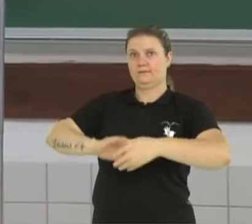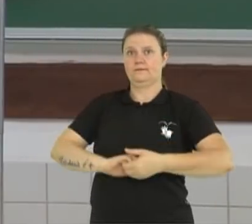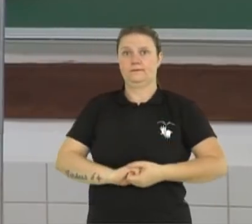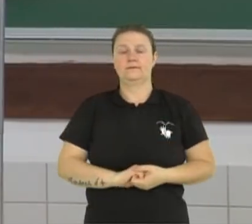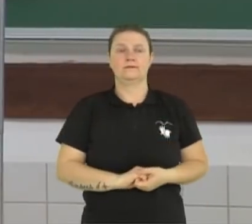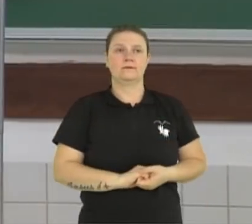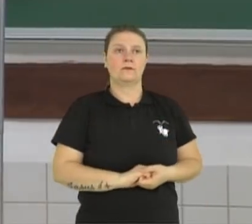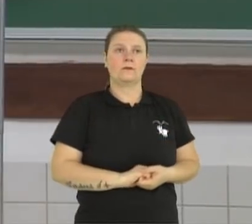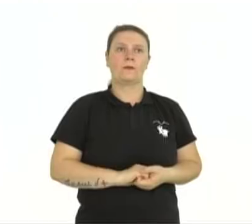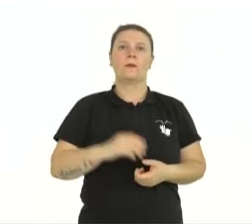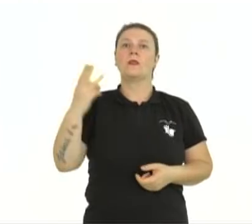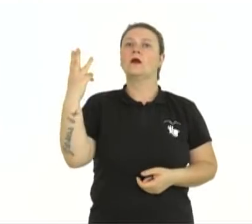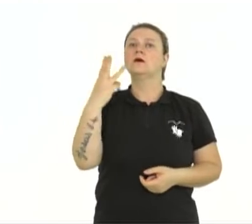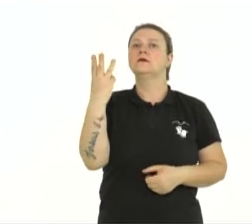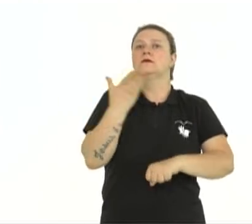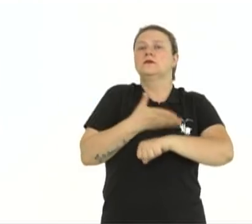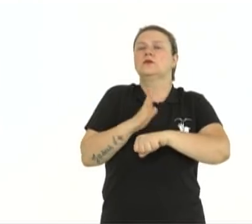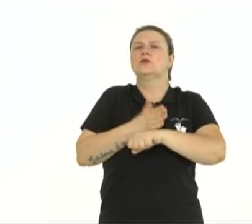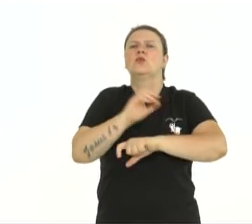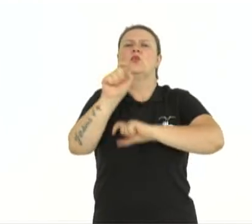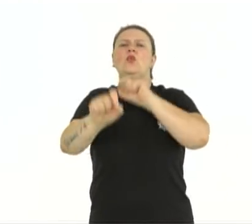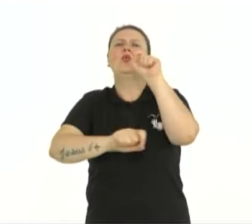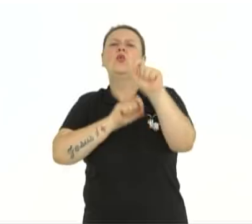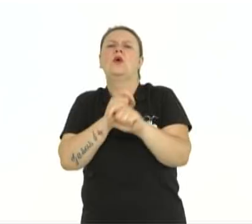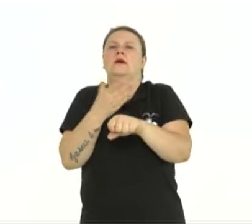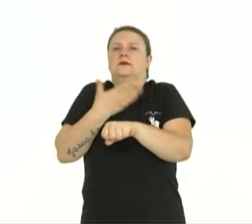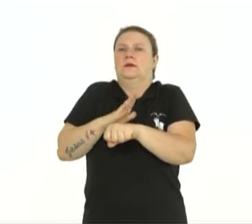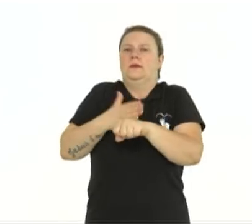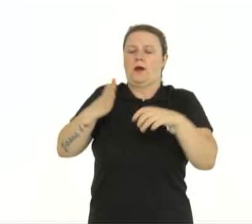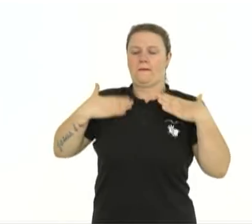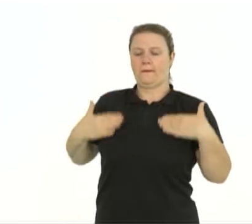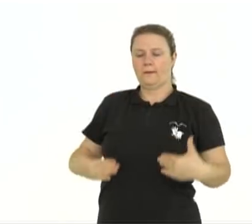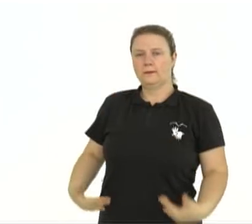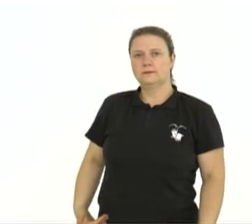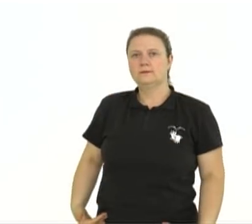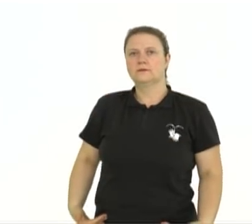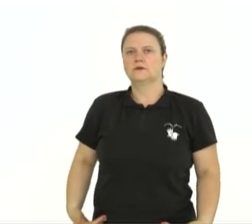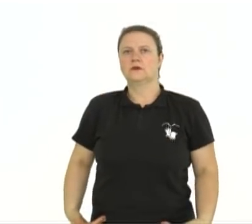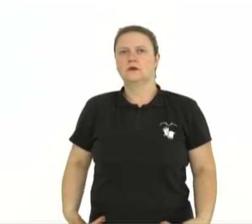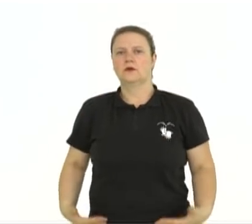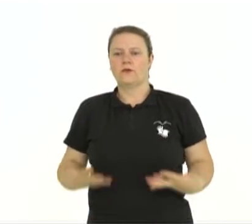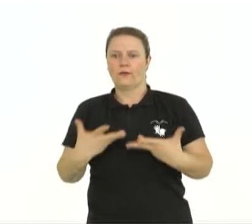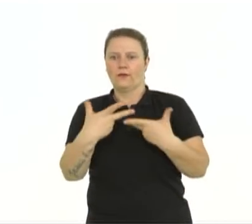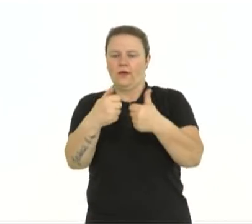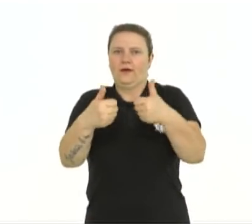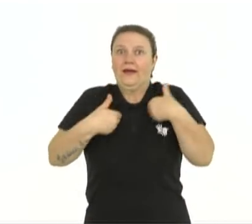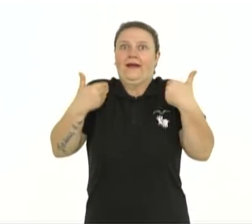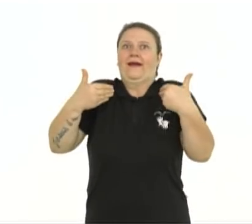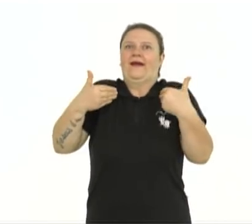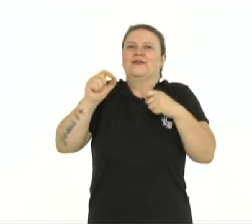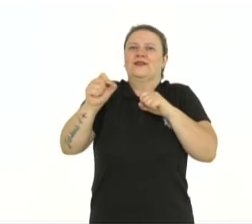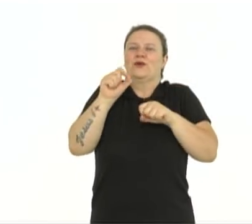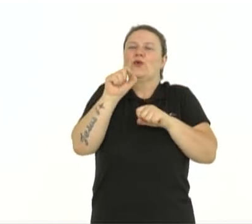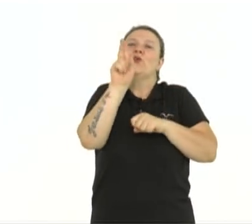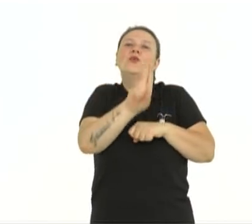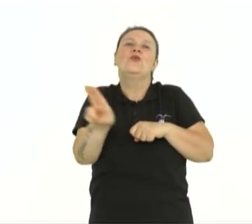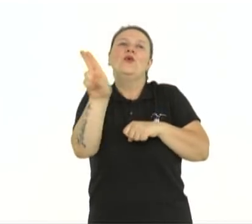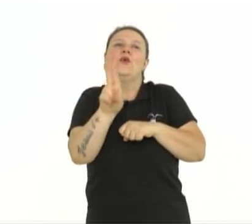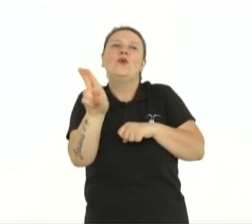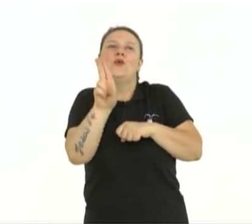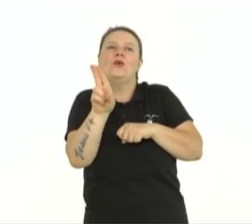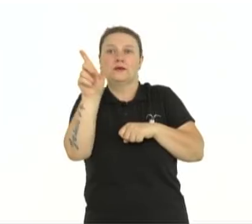Terceiro exercício. Quais práticas corporais de aventura utilizam uma prancha? Quais dessas que vão utilizar a